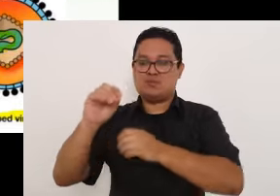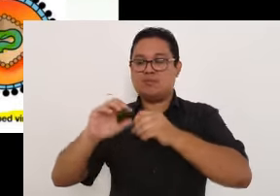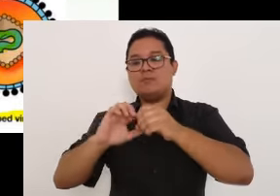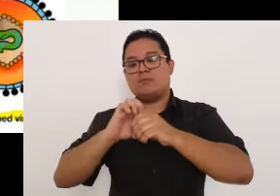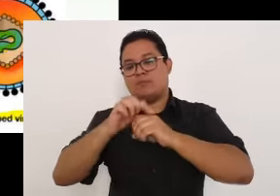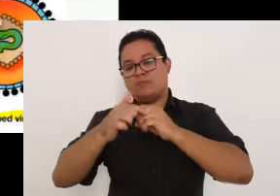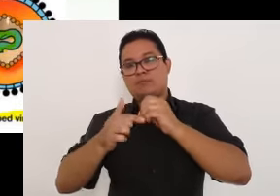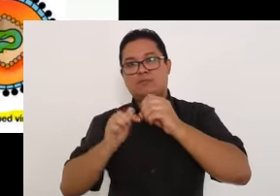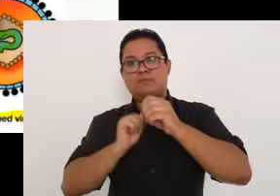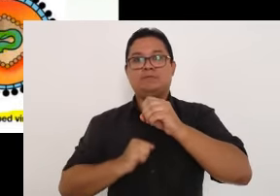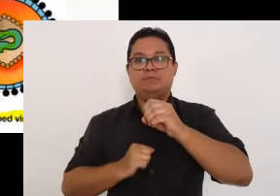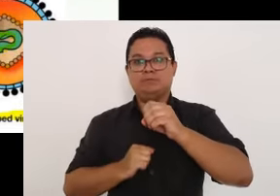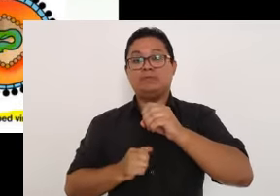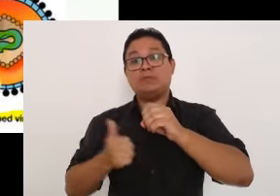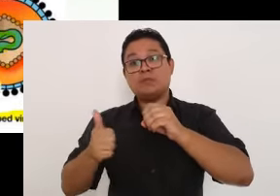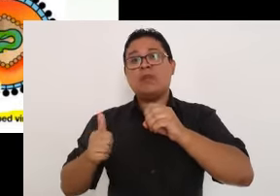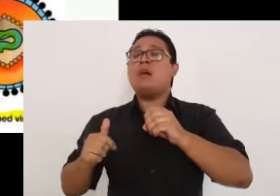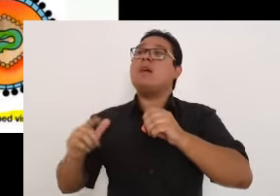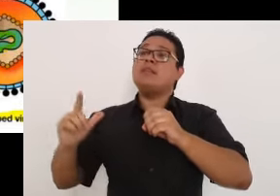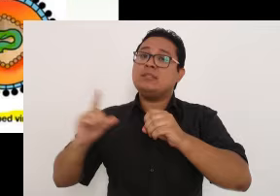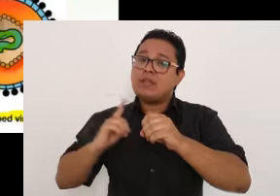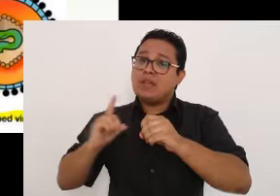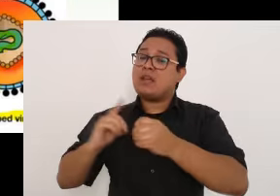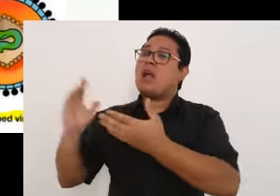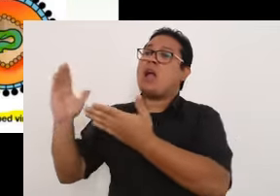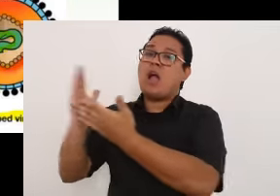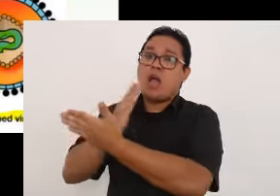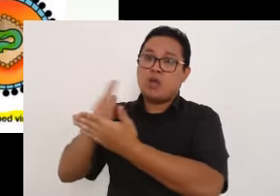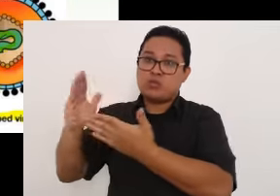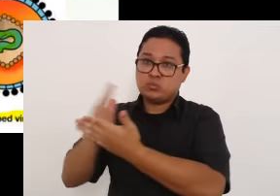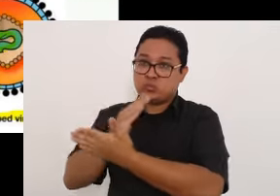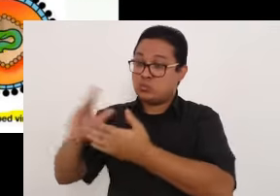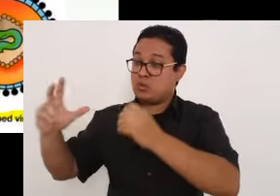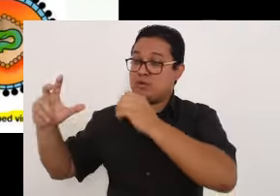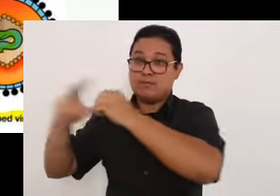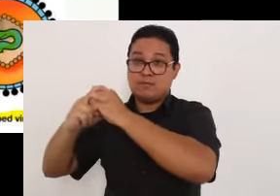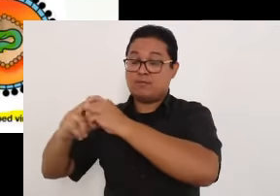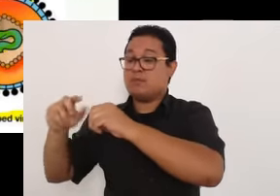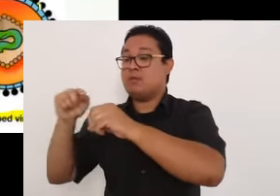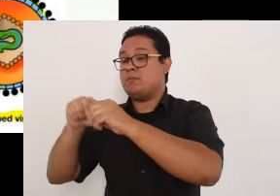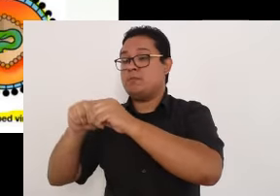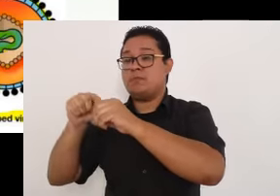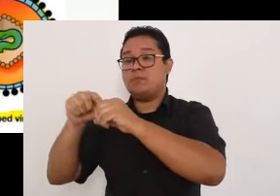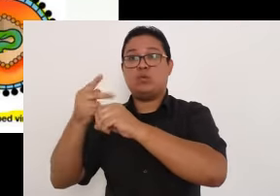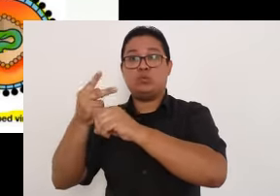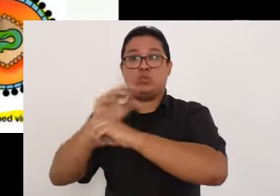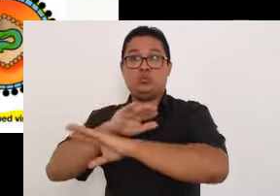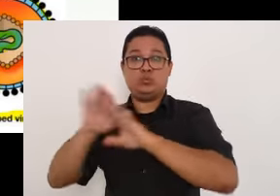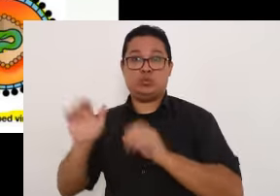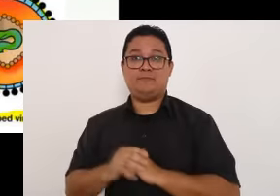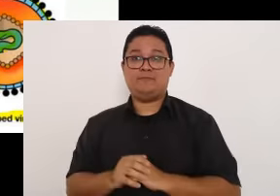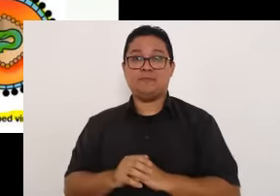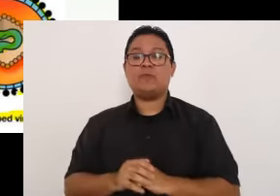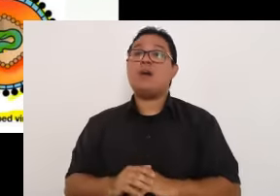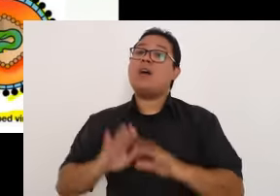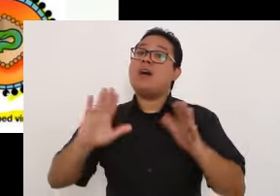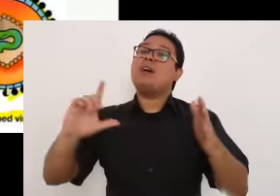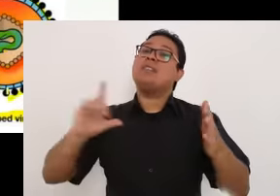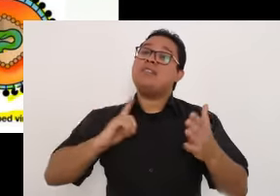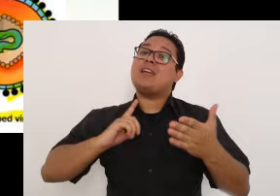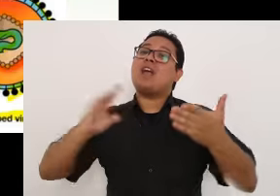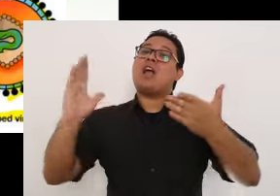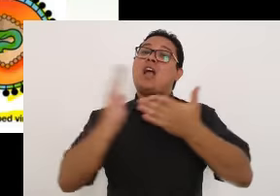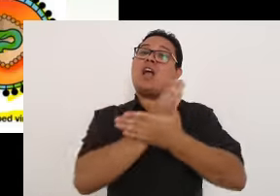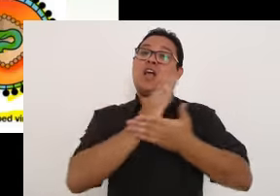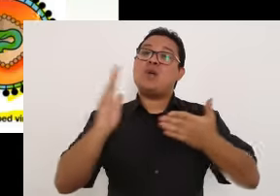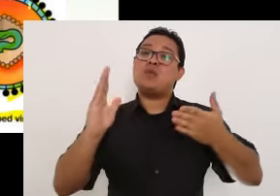Alguns vírus são só assim. Outros têm um envoltório, normalmente membranoso,